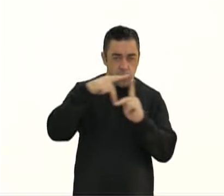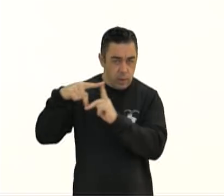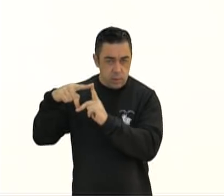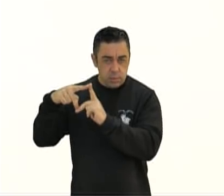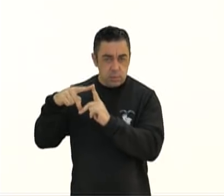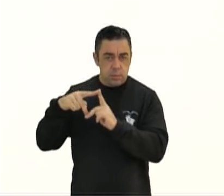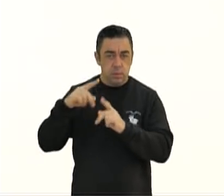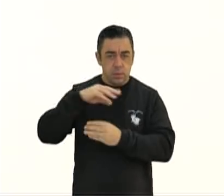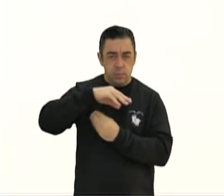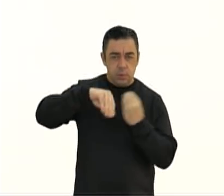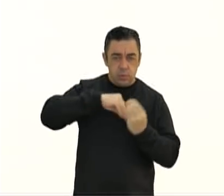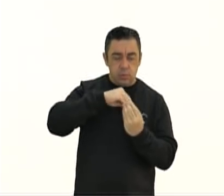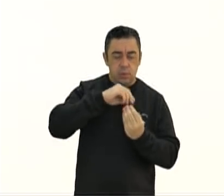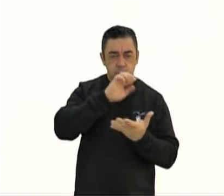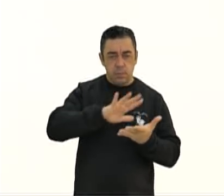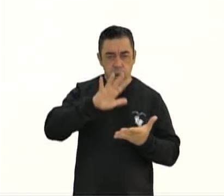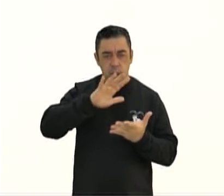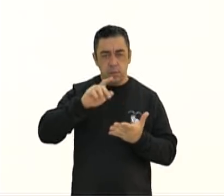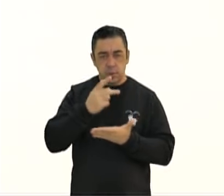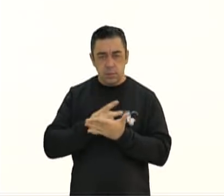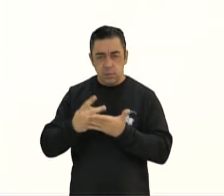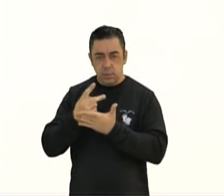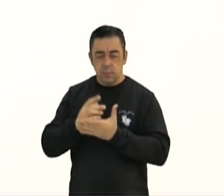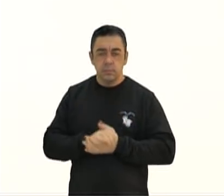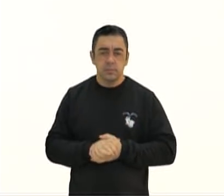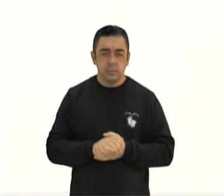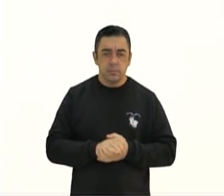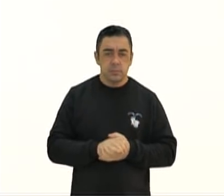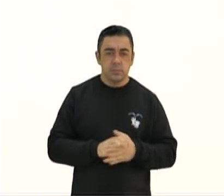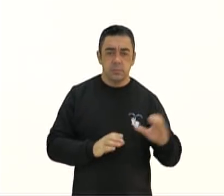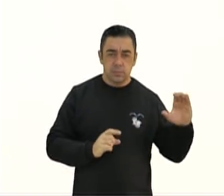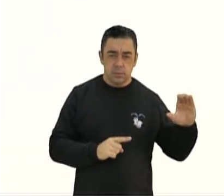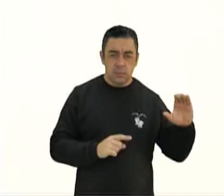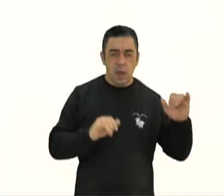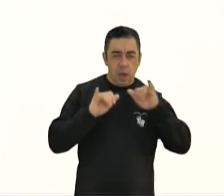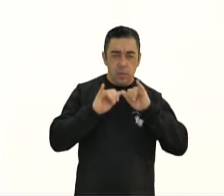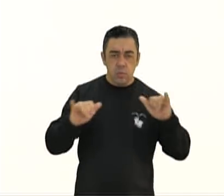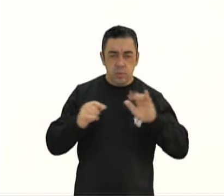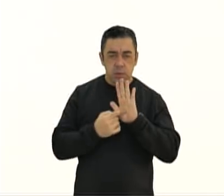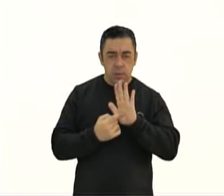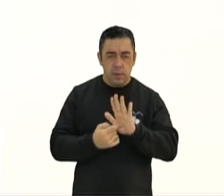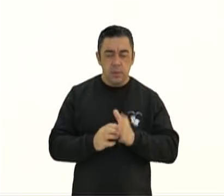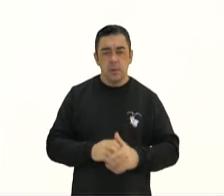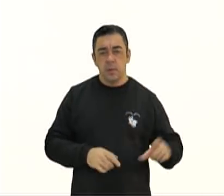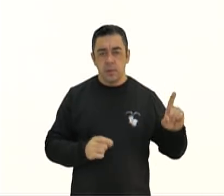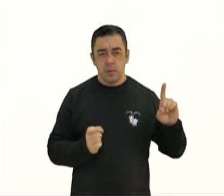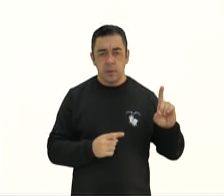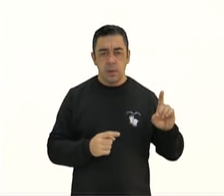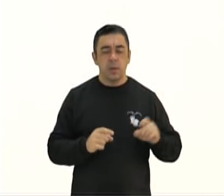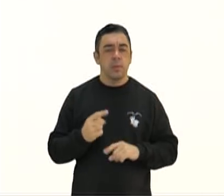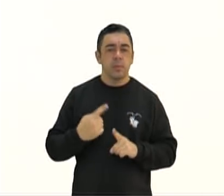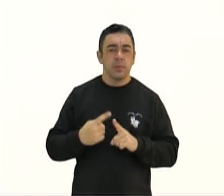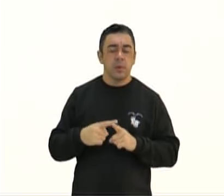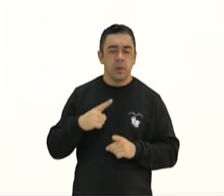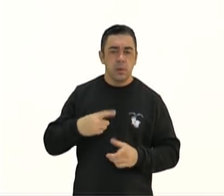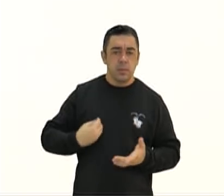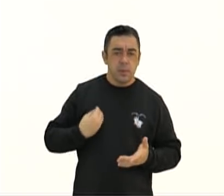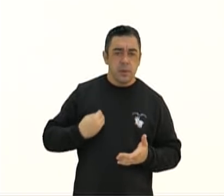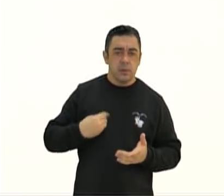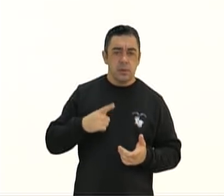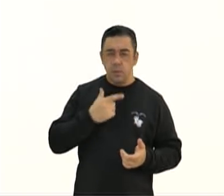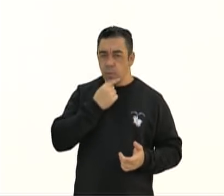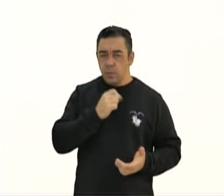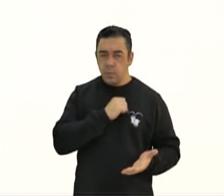narrativa e a mistura entre escrita e imagem. C, a notícia que ele apresenta. E D, a presença de um